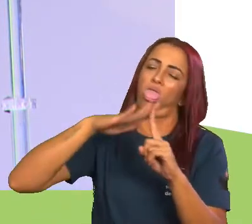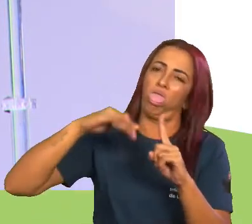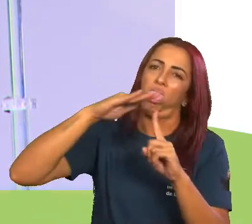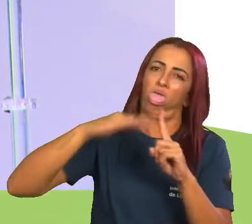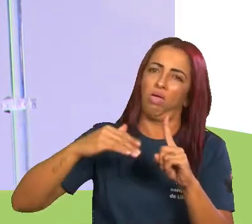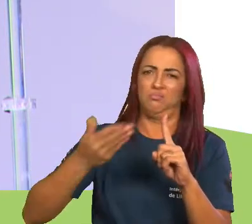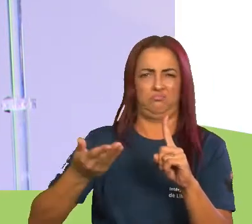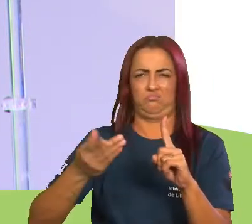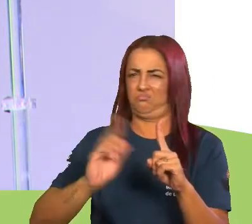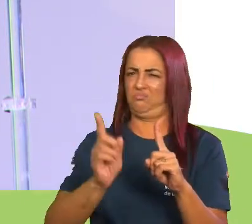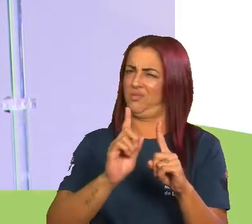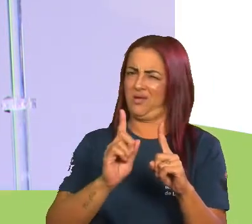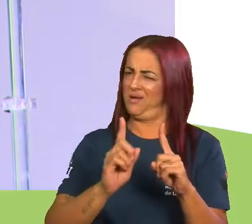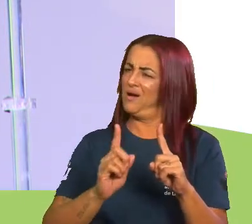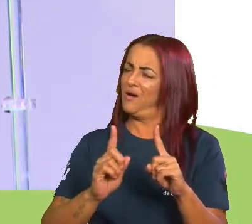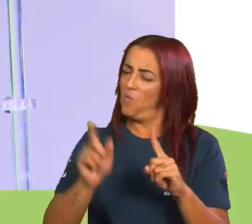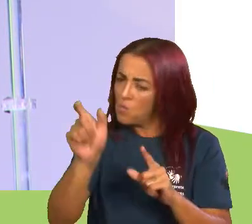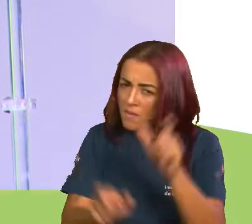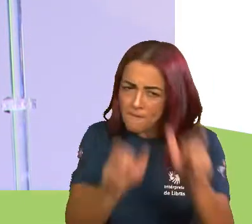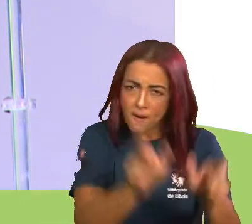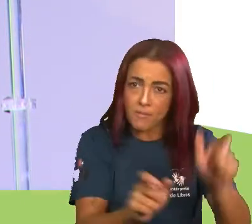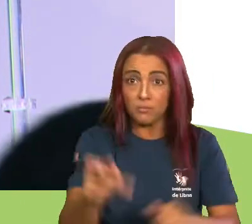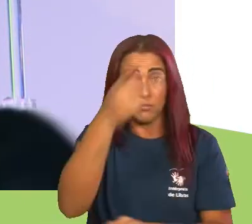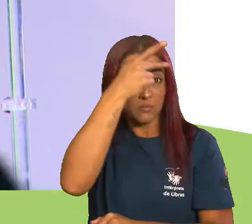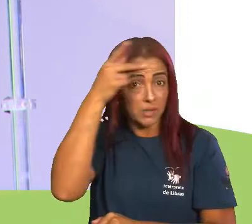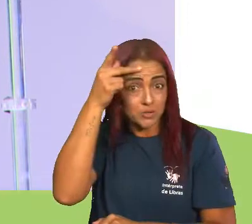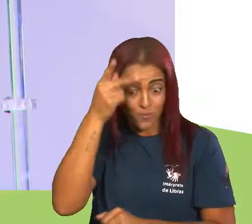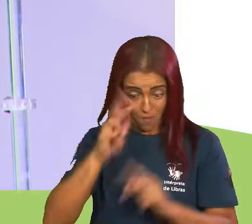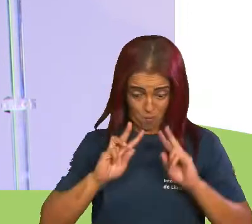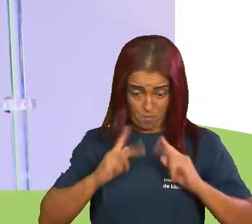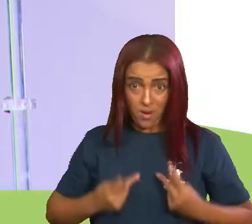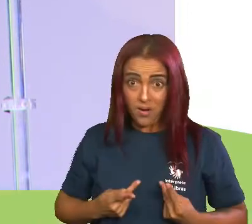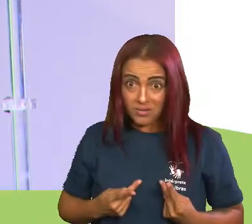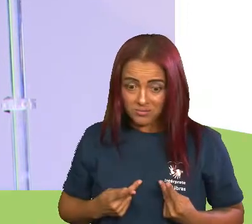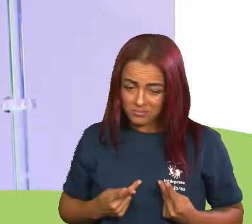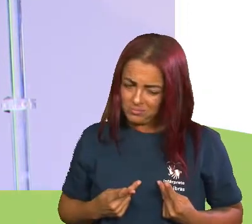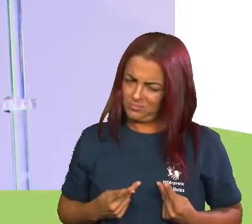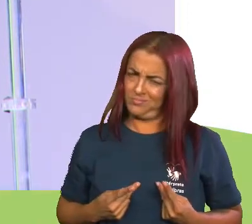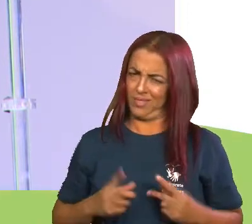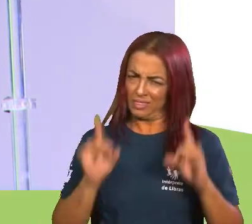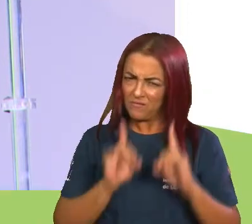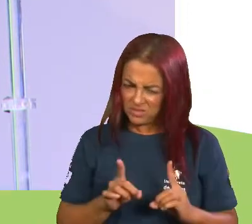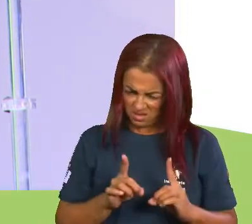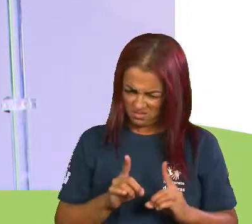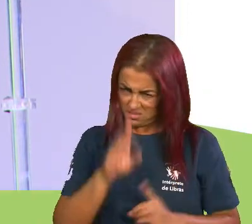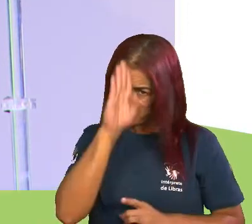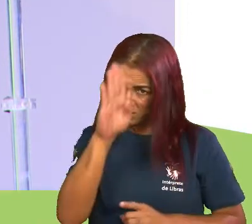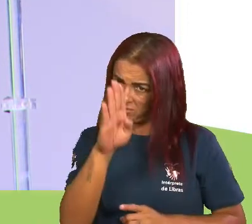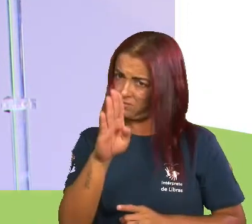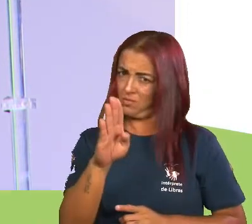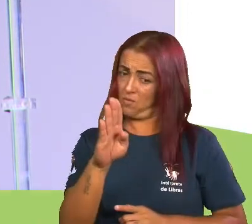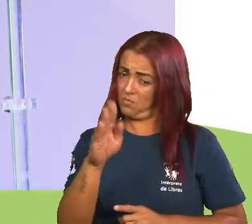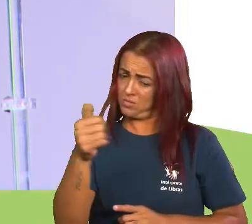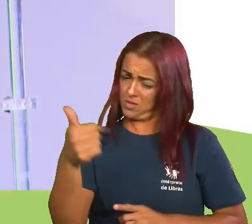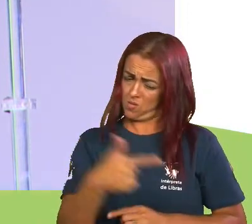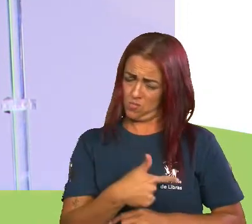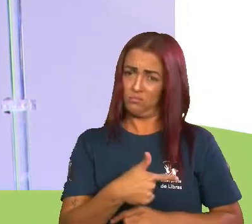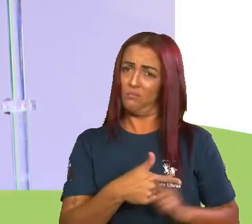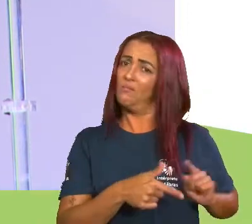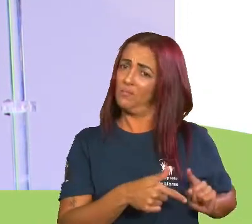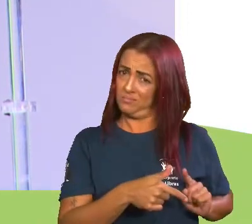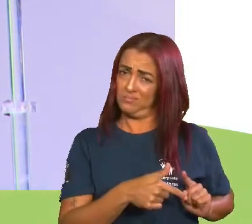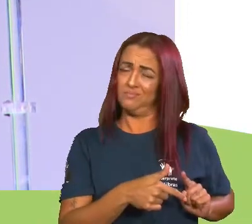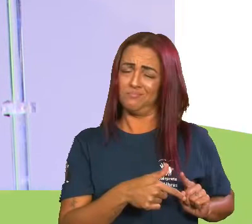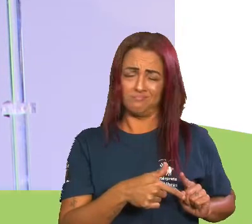em todos como pessoa, como ser humano, antes da deficiência, antes da cor, antes de